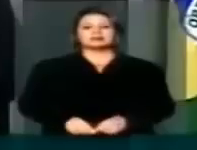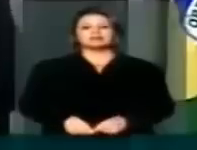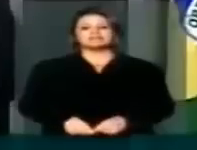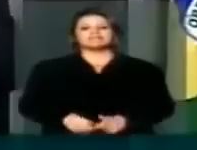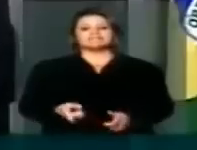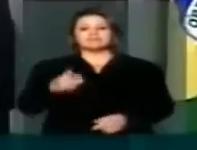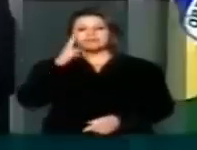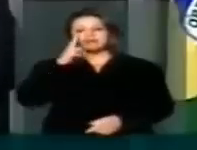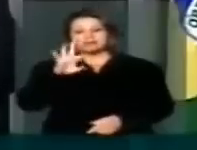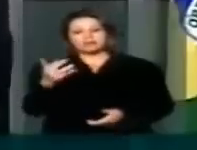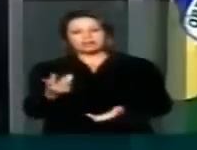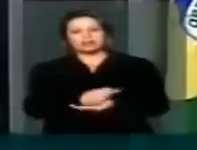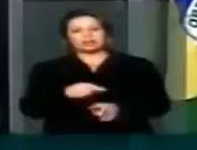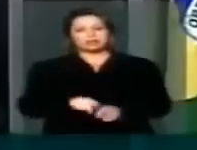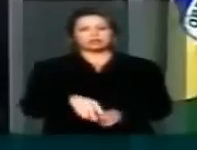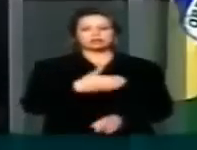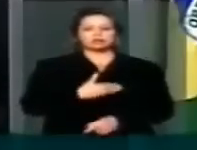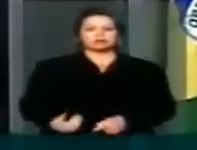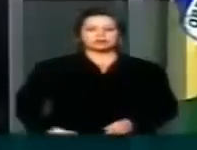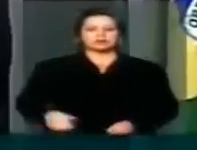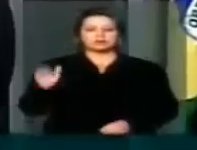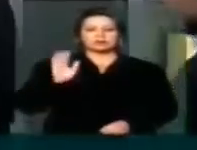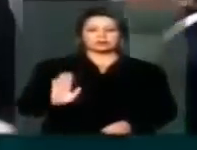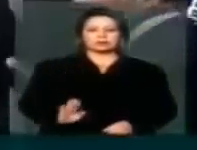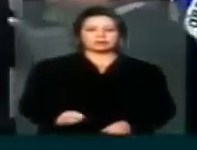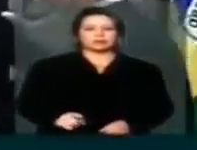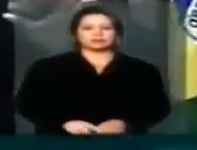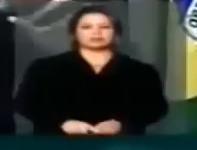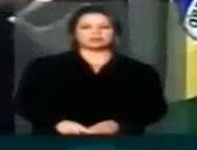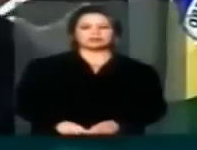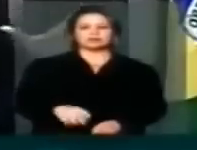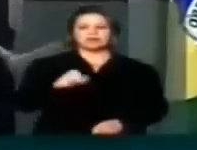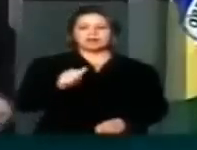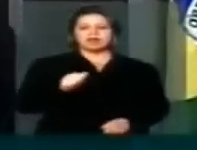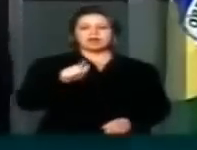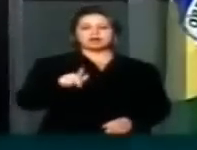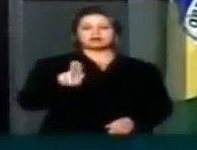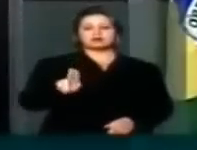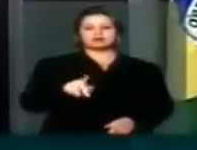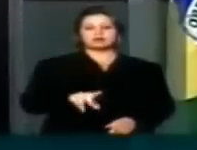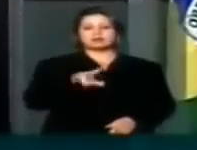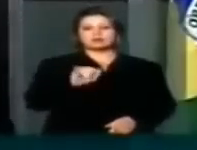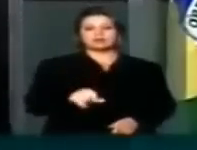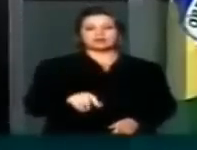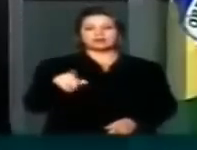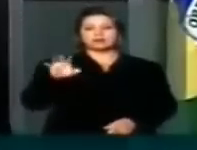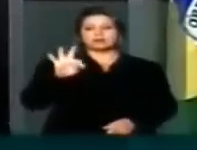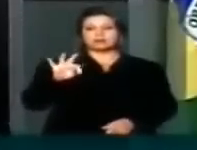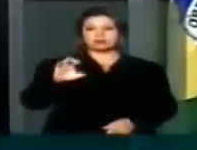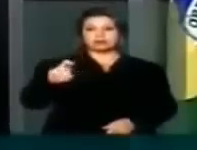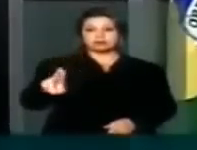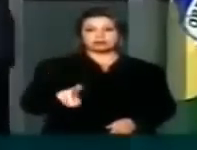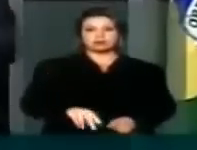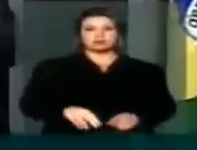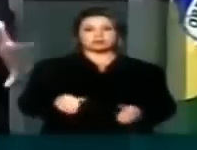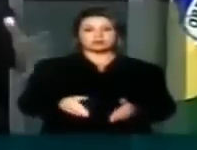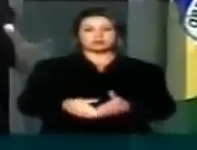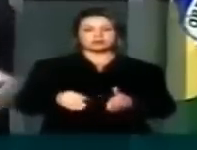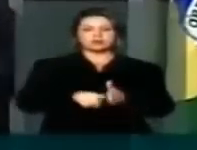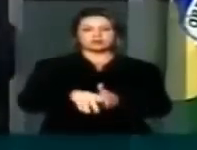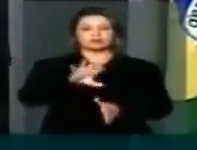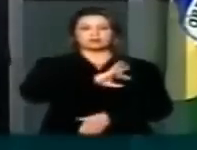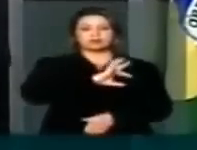estarrecido, vendo a reação do governo brasileiro. A Advocacia Geral da União vai ao TCU, vai